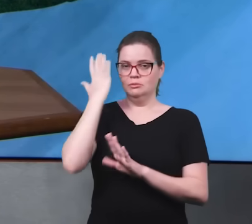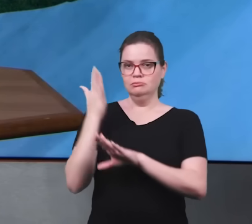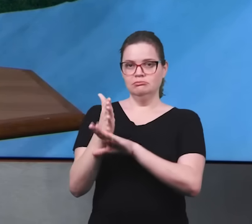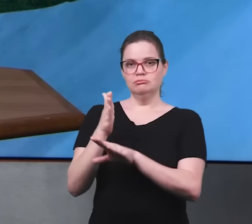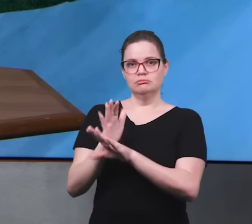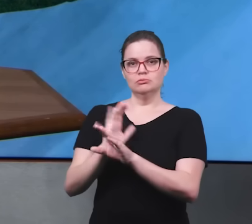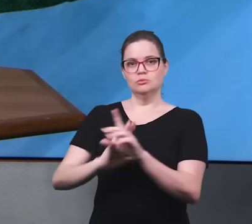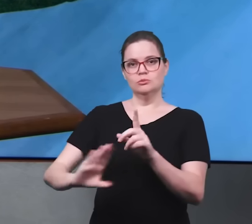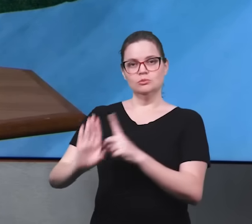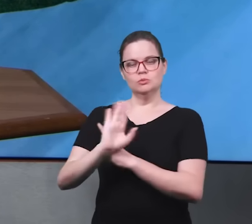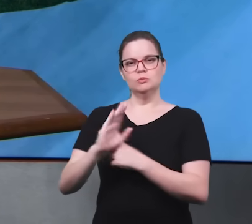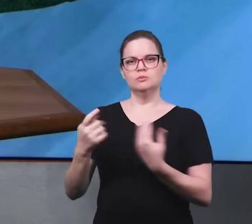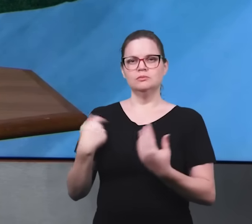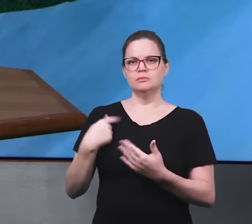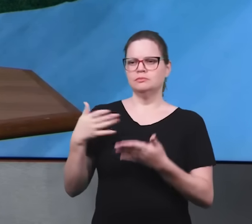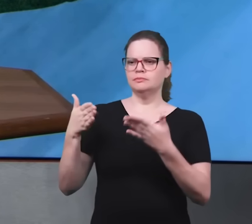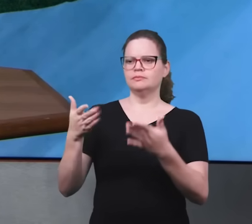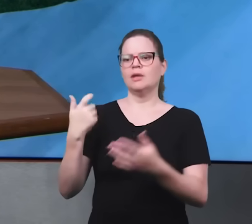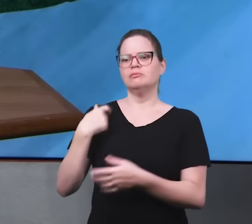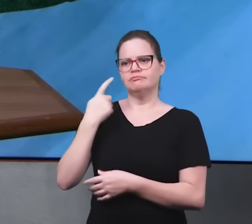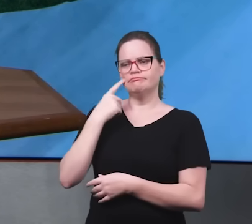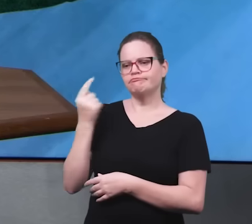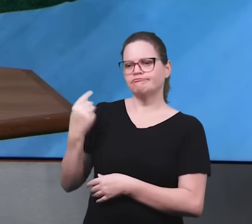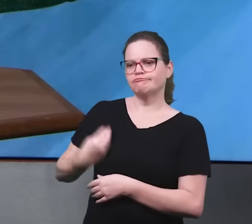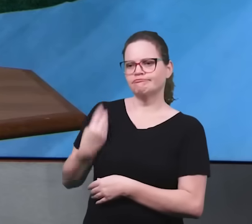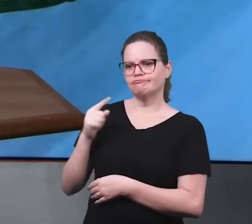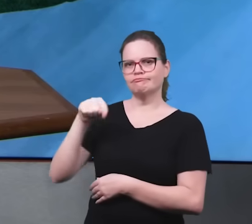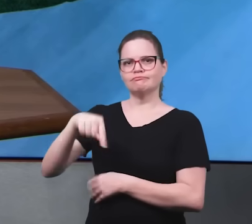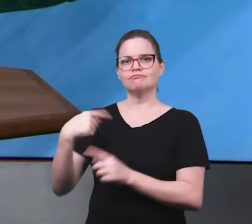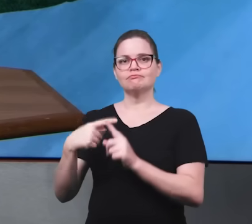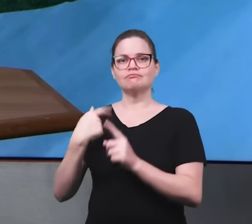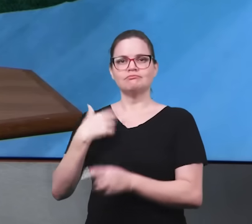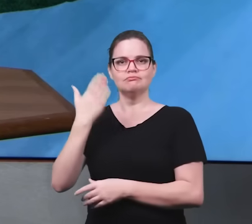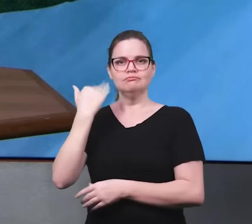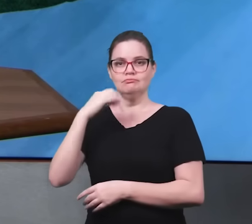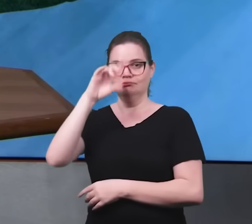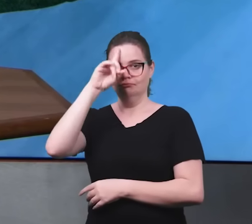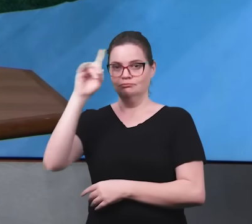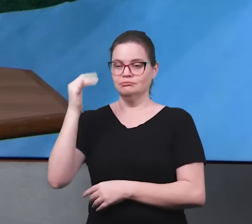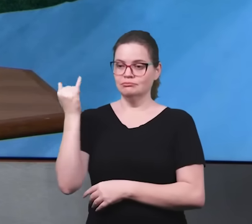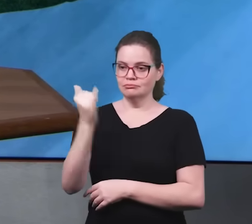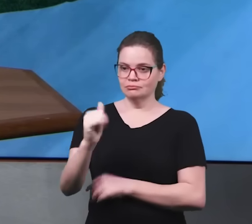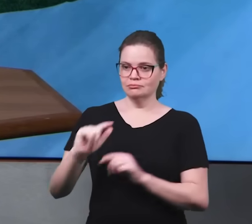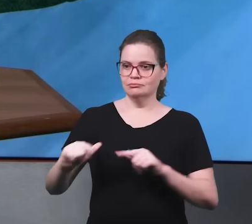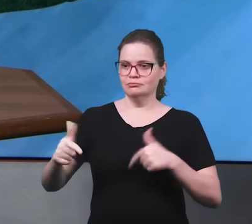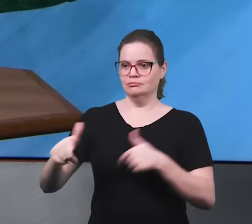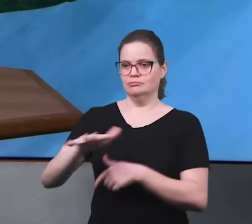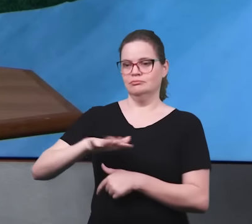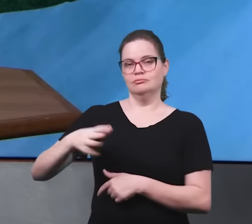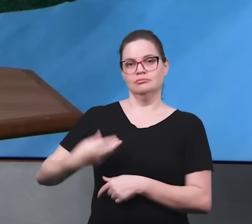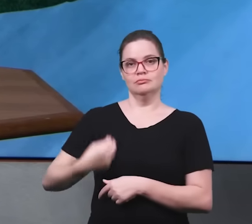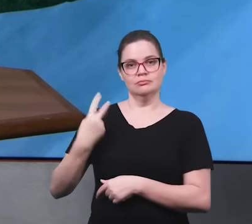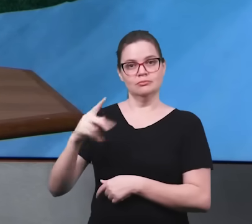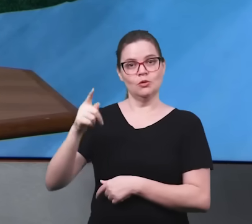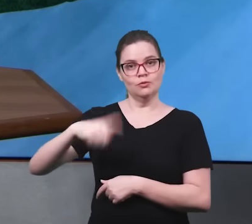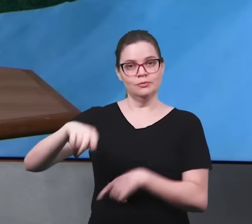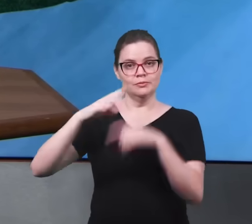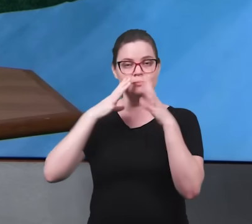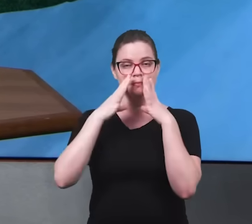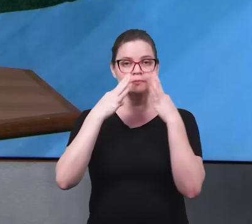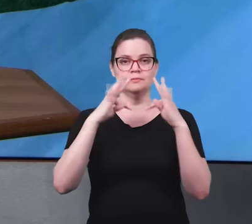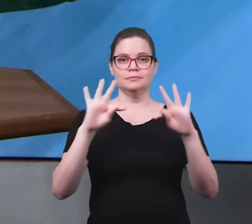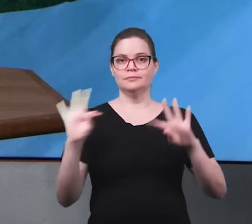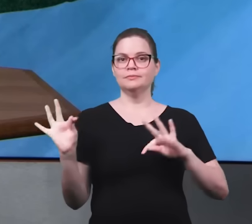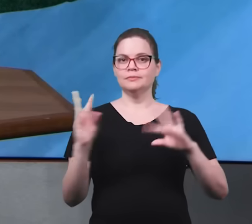dizendo, vim aqui porque viu o que Deus fez no vosso meio. O testemunho de